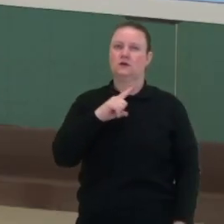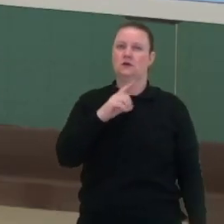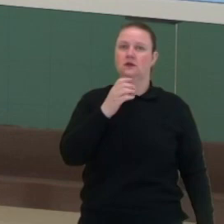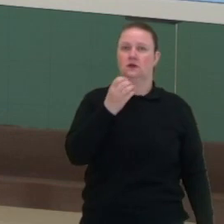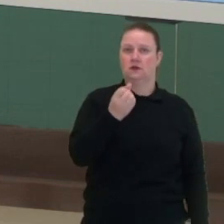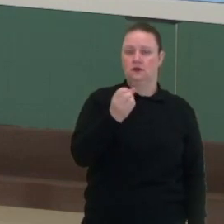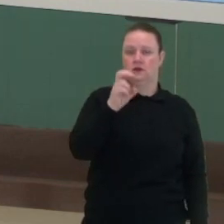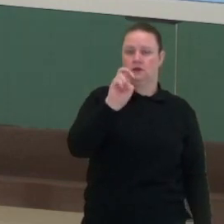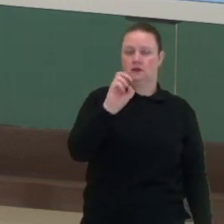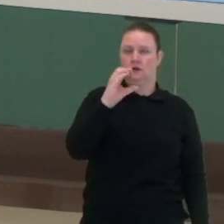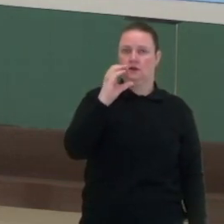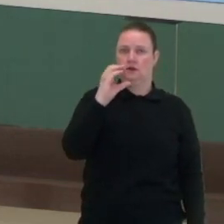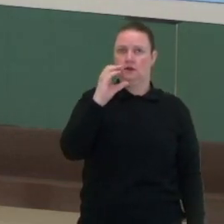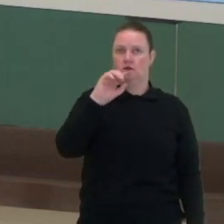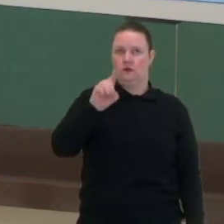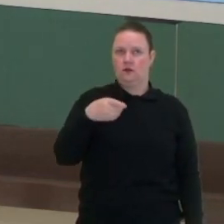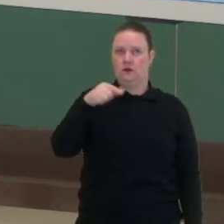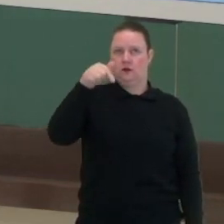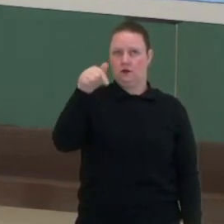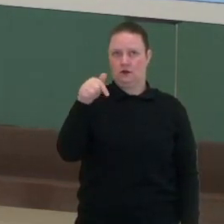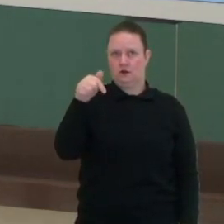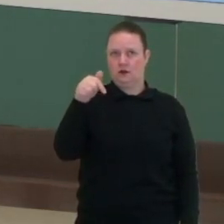65,7 centímetros por